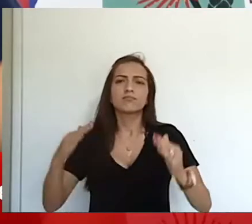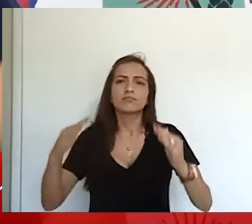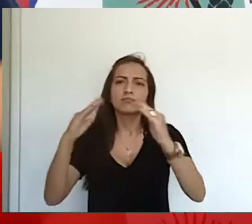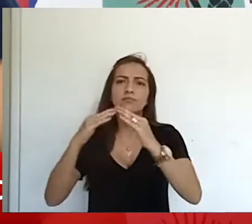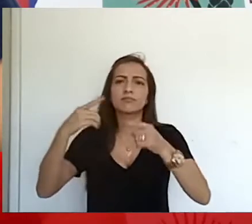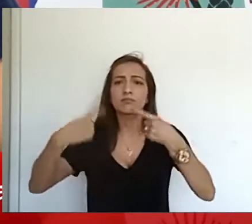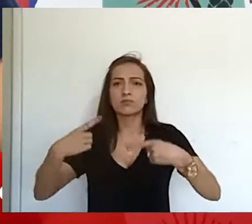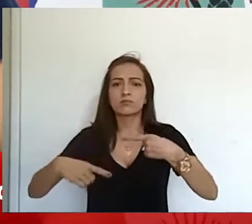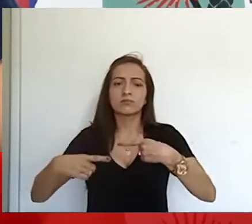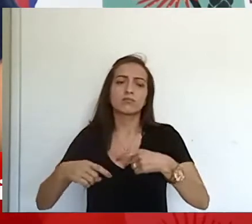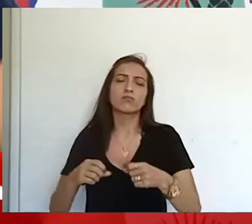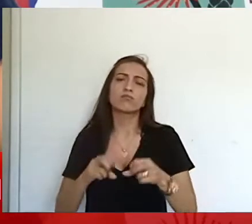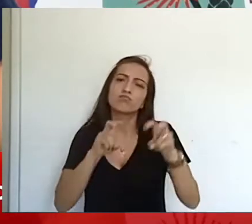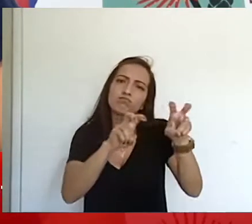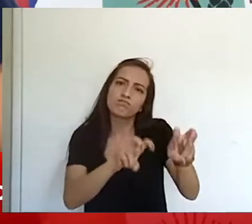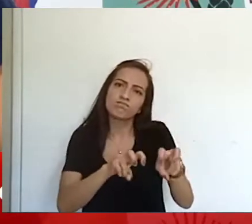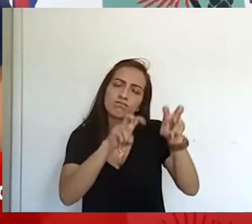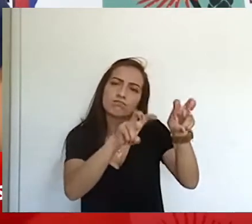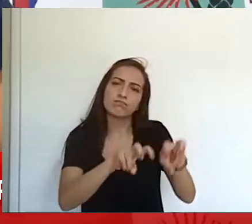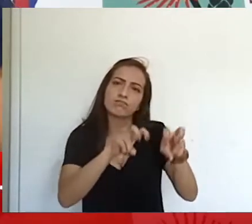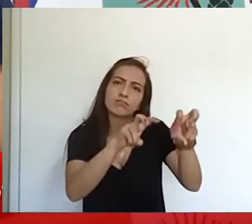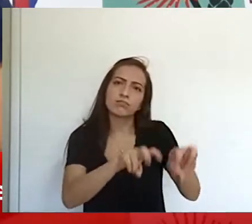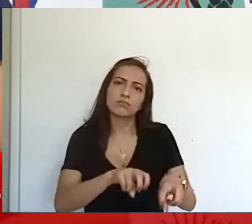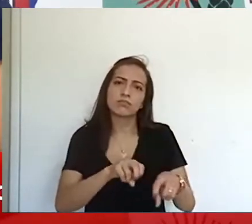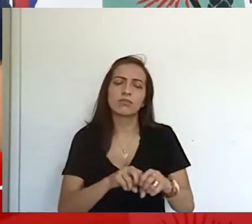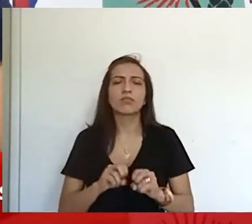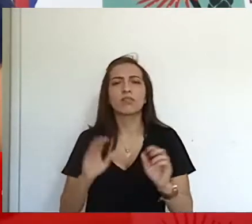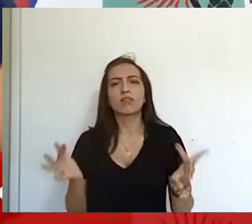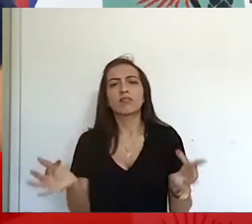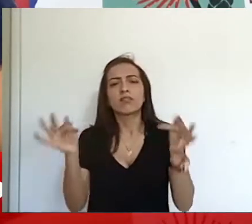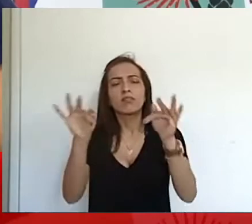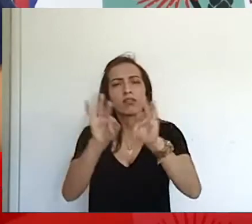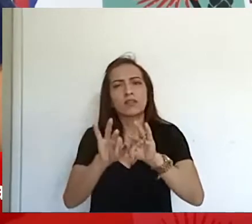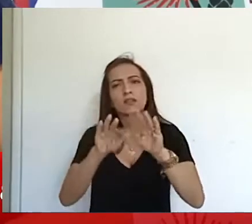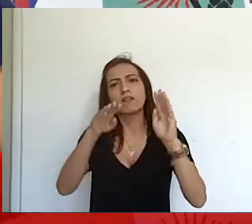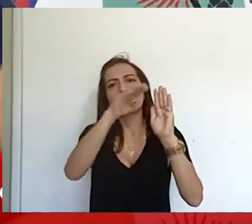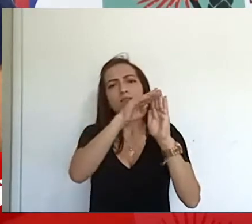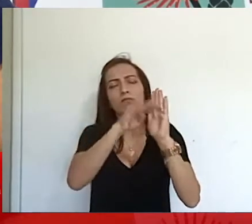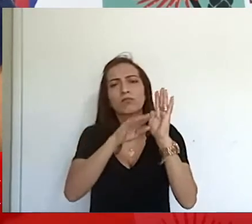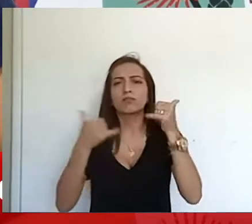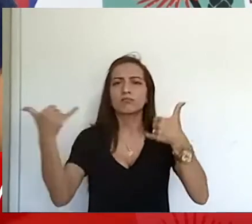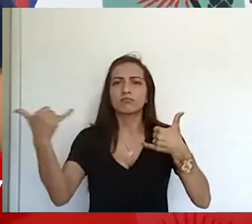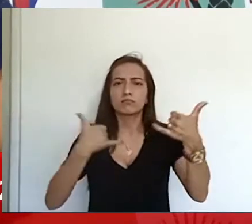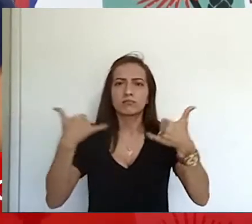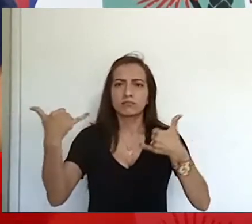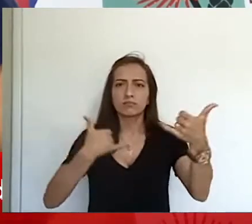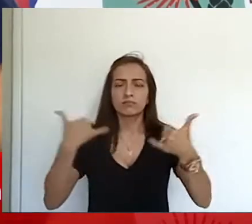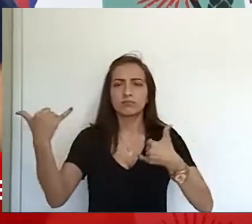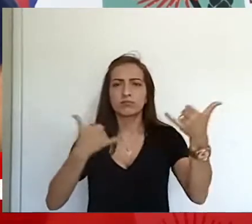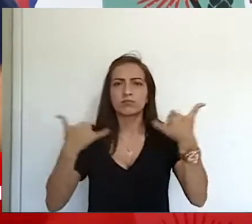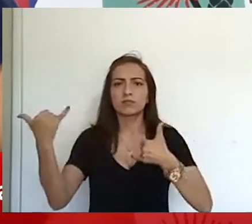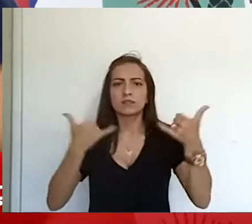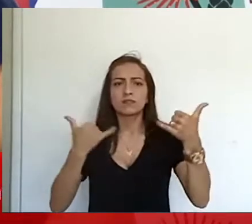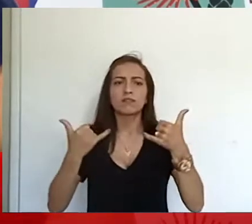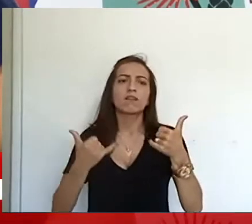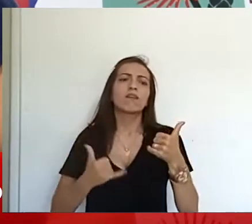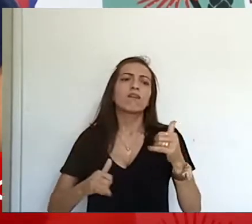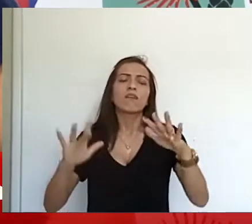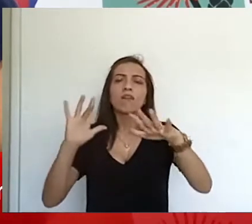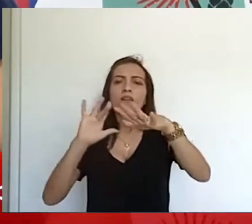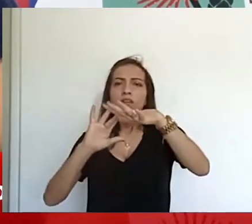final do programa, trouxemos aqui muitas informações. Esse programa fica disponível nas redes sociais, no Facebook